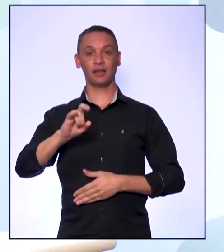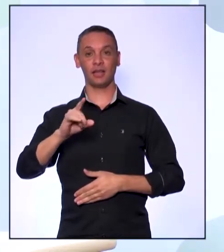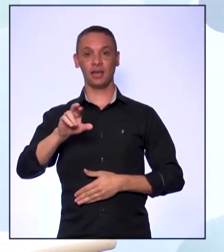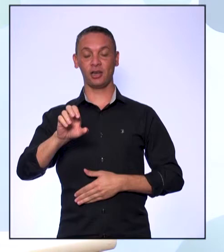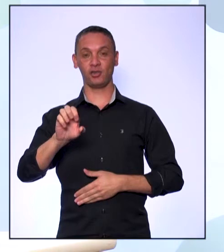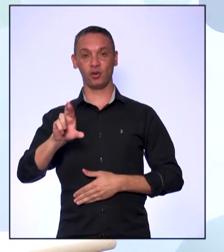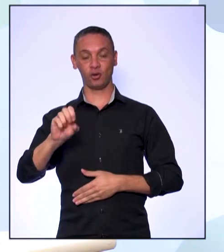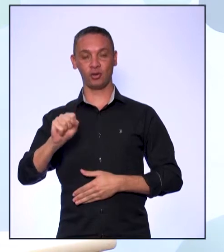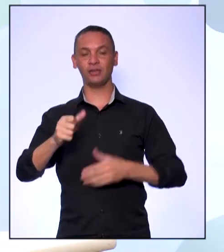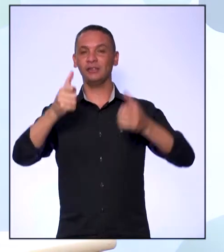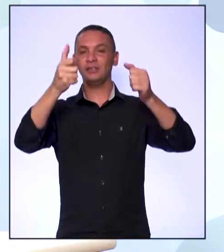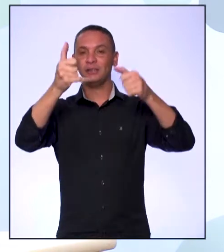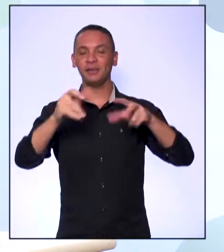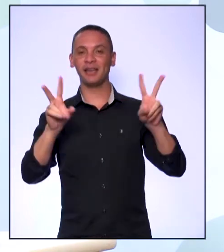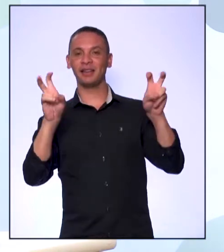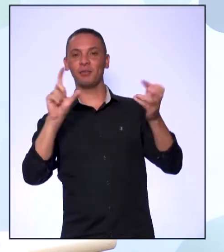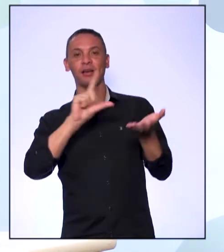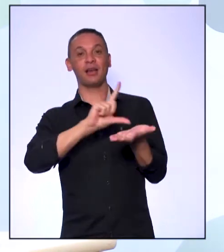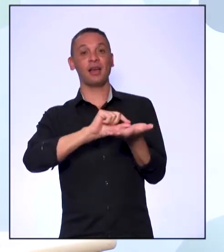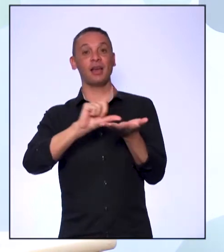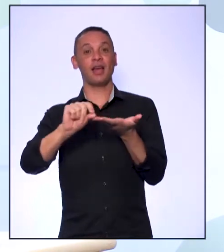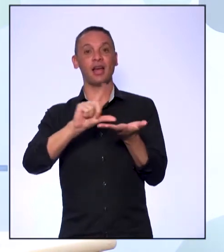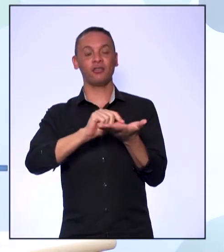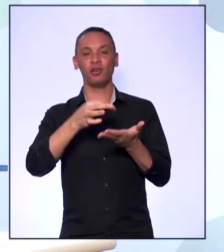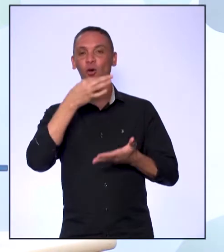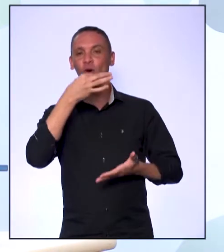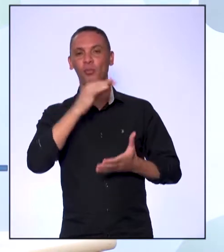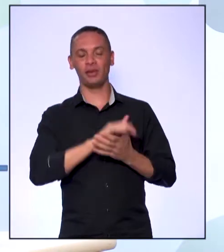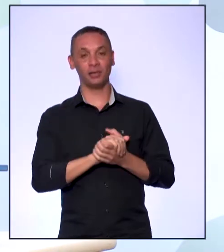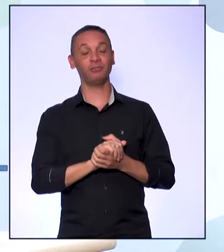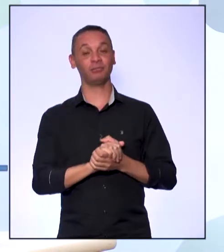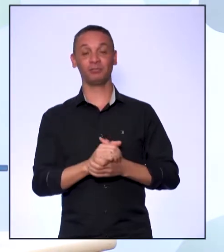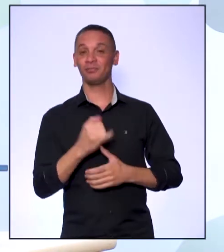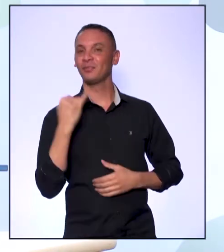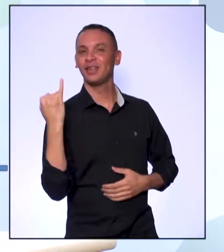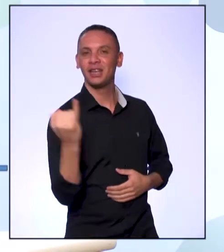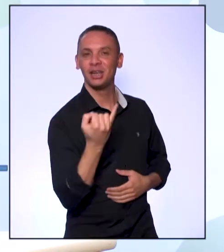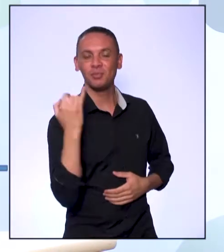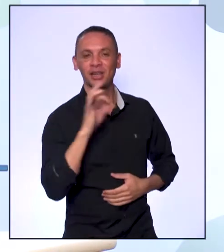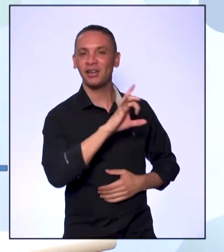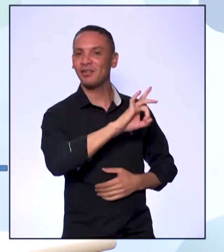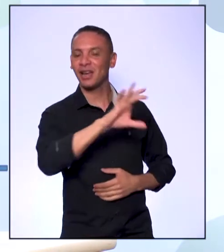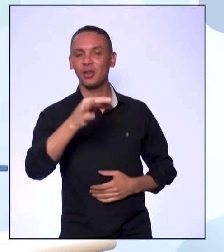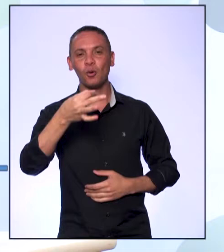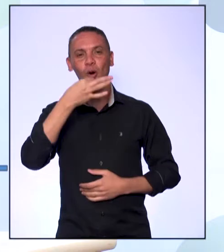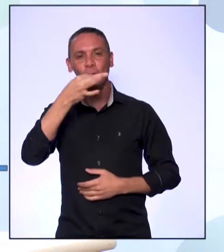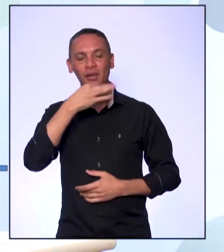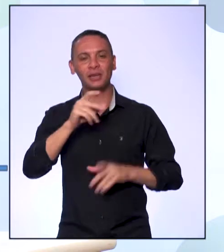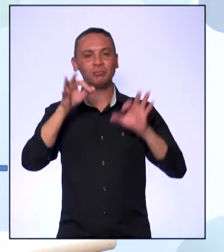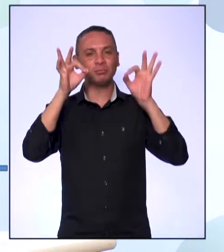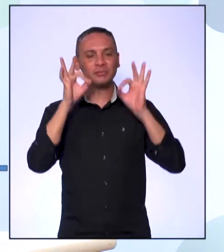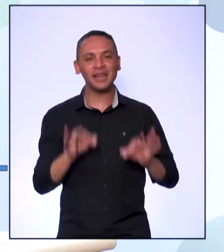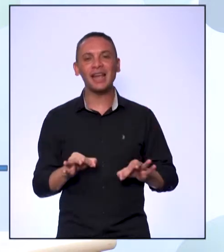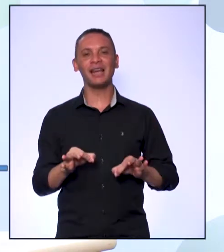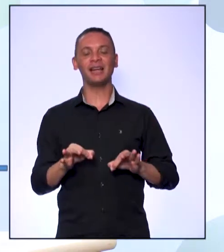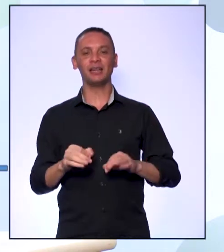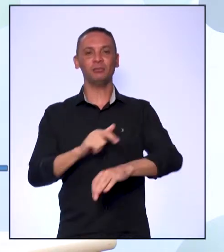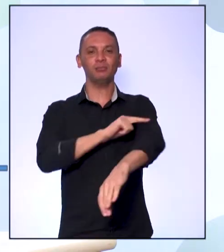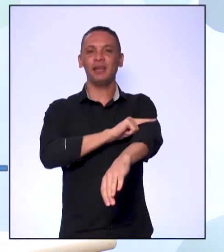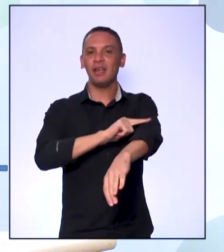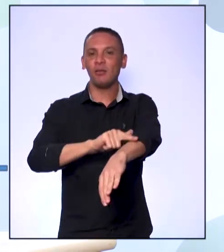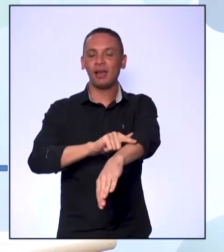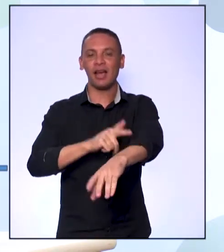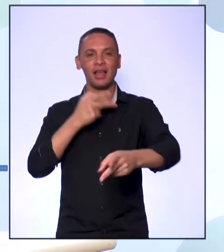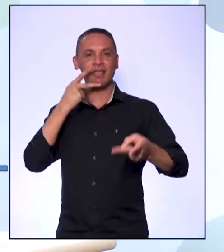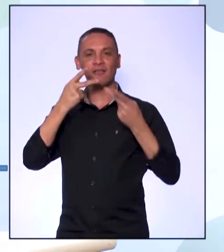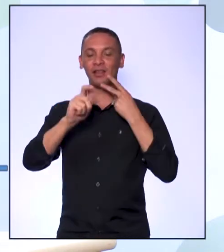pouquinho sobre artigo de opinião. Afinal, nada melhor que dar uma opinião de forma convincente, sincera, educada e